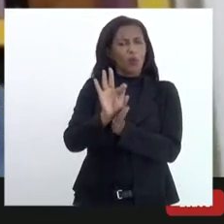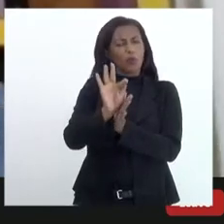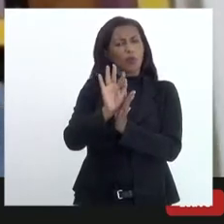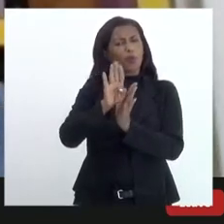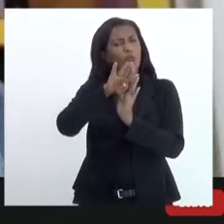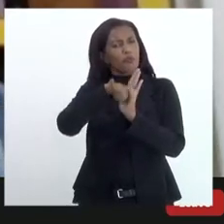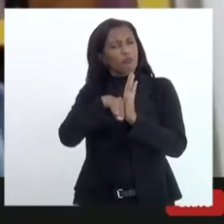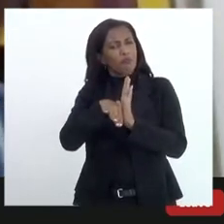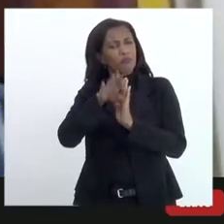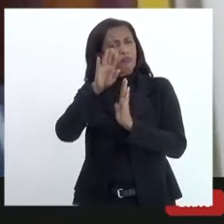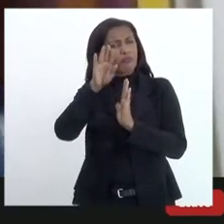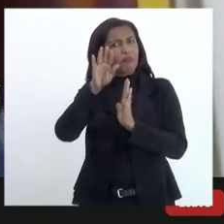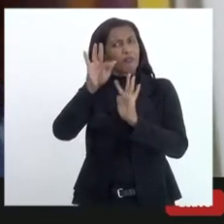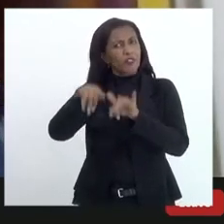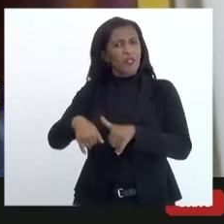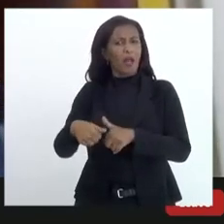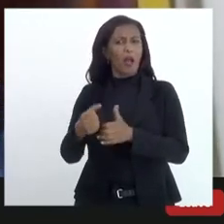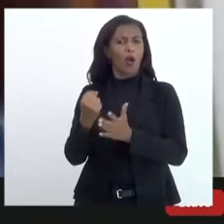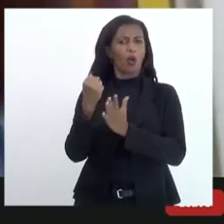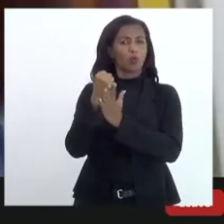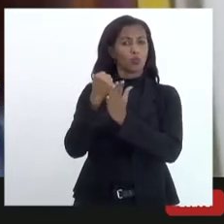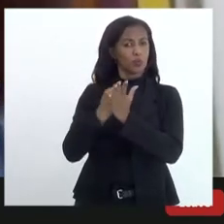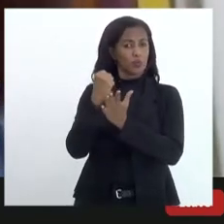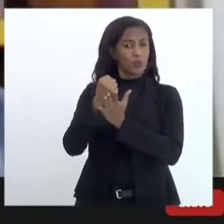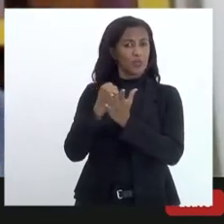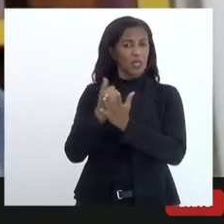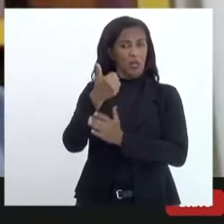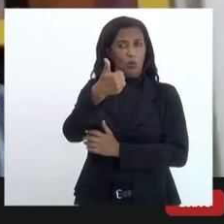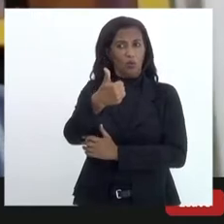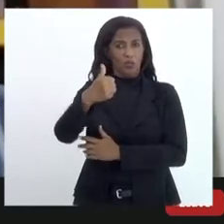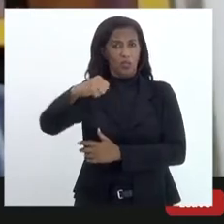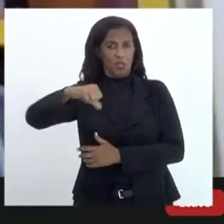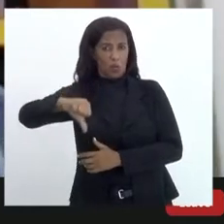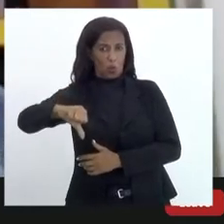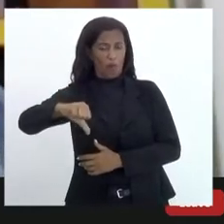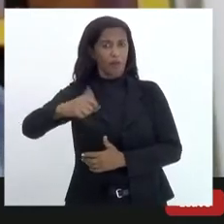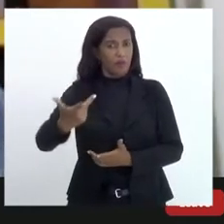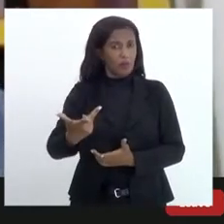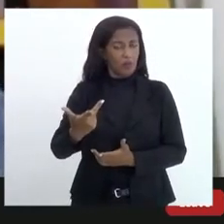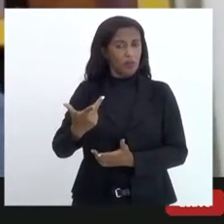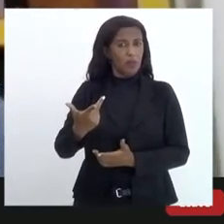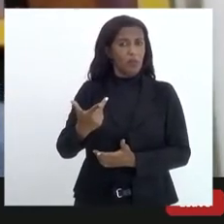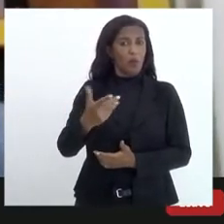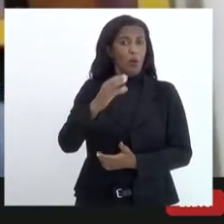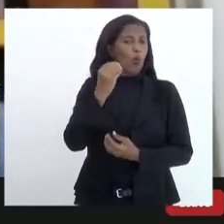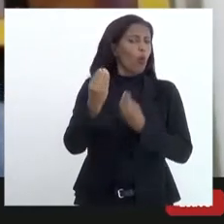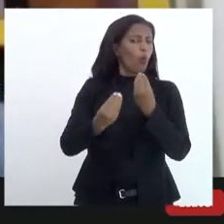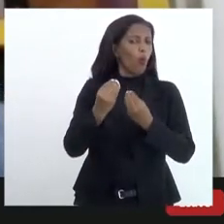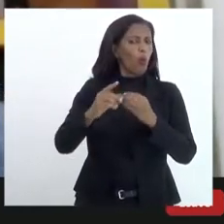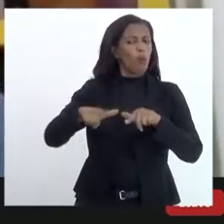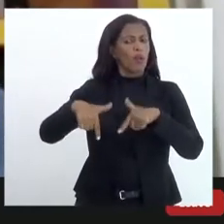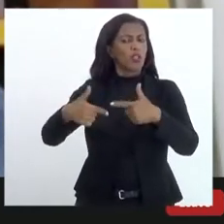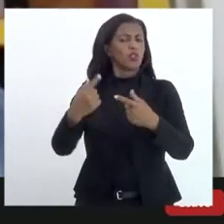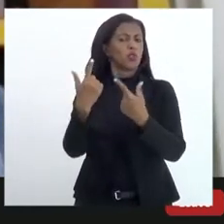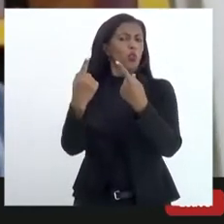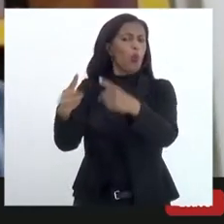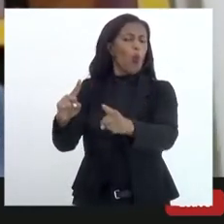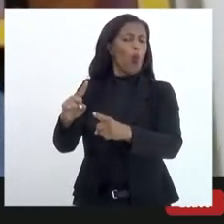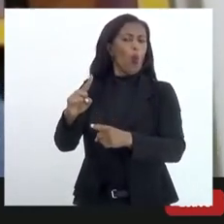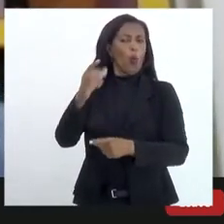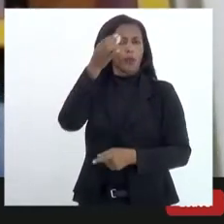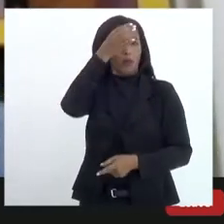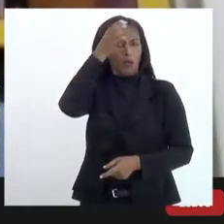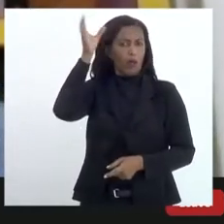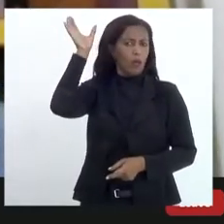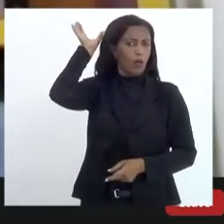candomblé e as umbandas chamadas macumbas, né? Geralmente que era anterior, e depois a umbanda de Zélio de Moraes já no início do